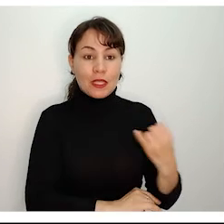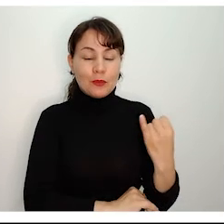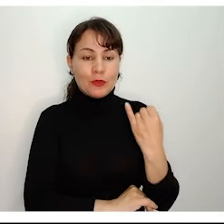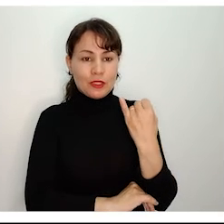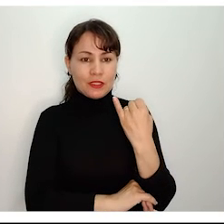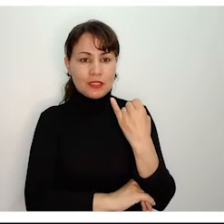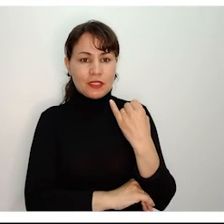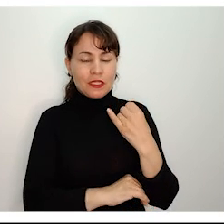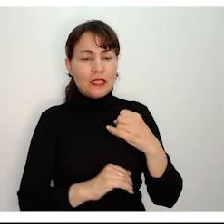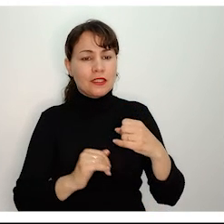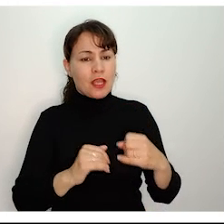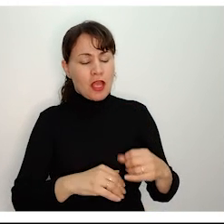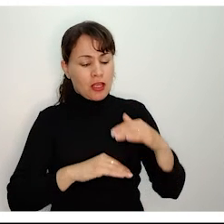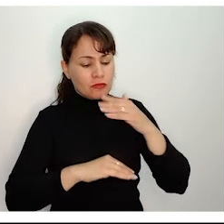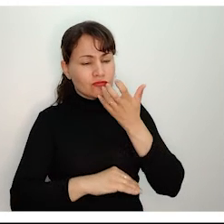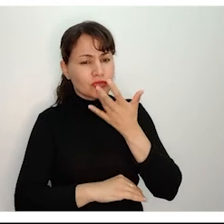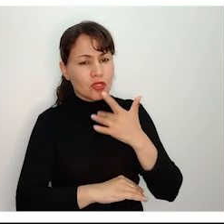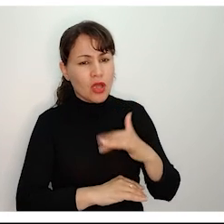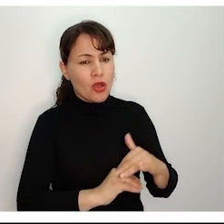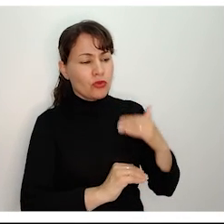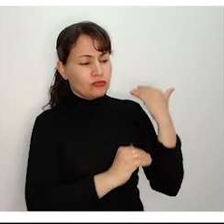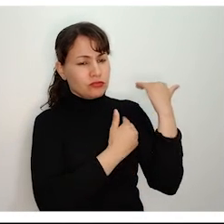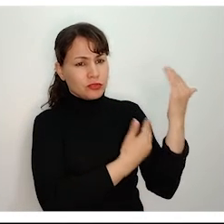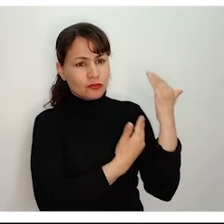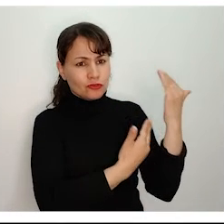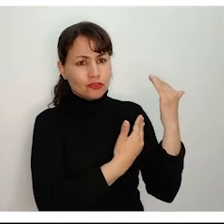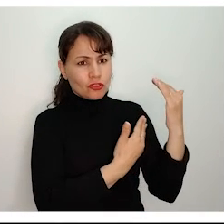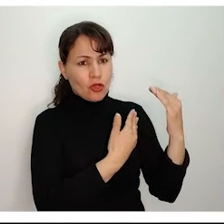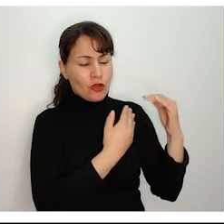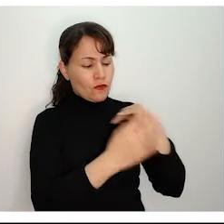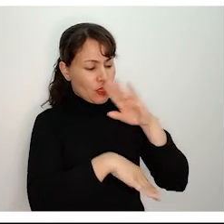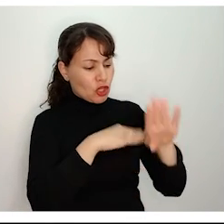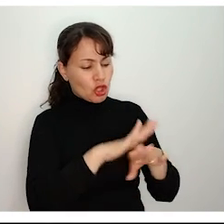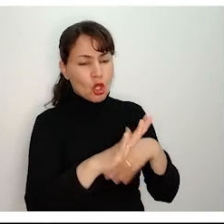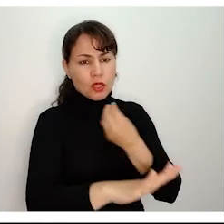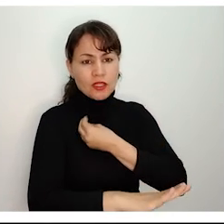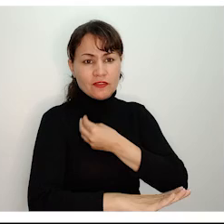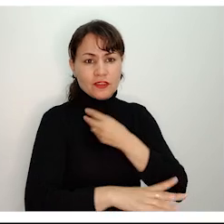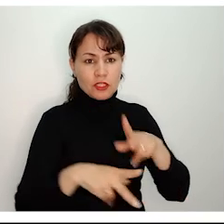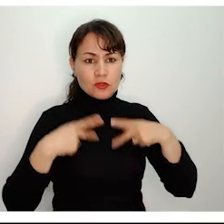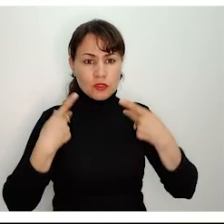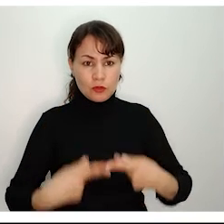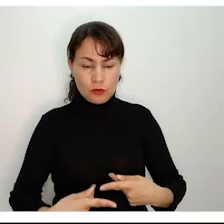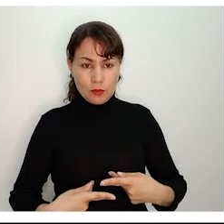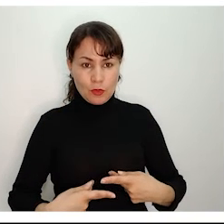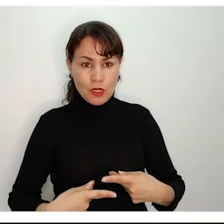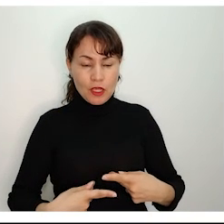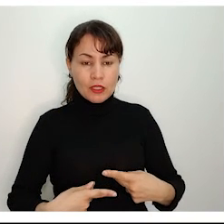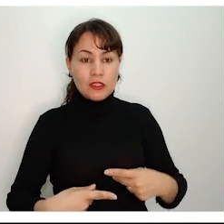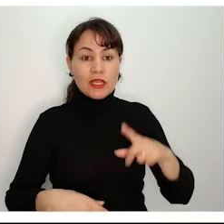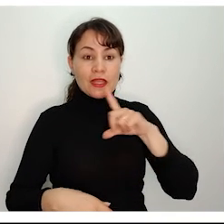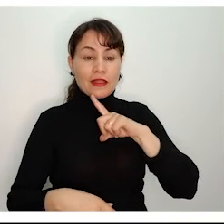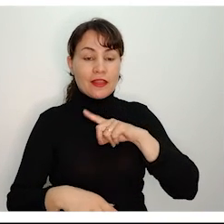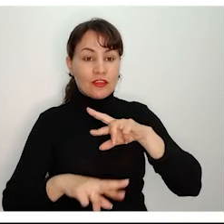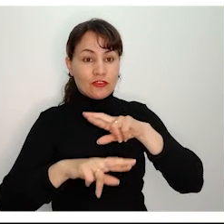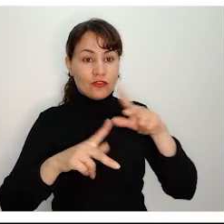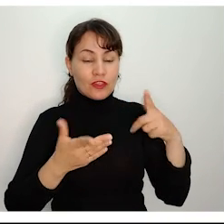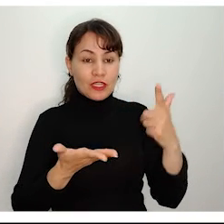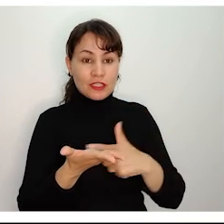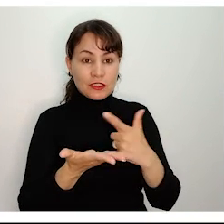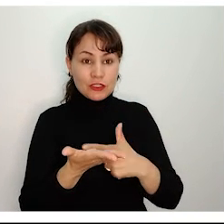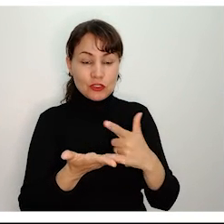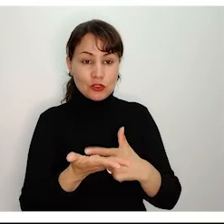é de extrema importância na infância, na adolescência, ao longo de toda a vida dos seres humanos. E existem